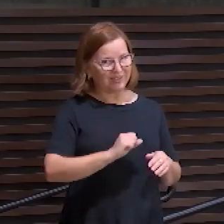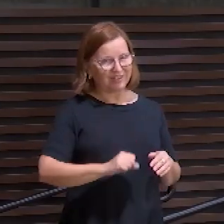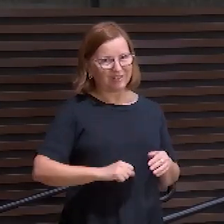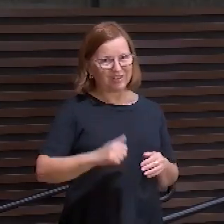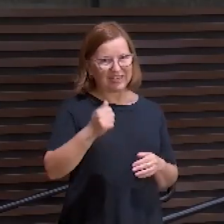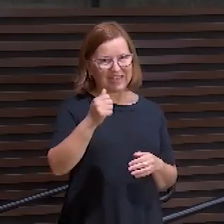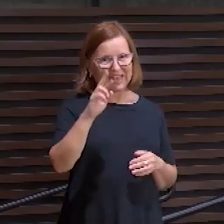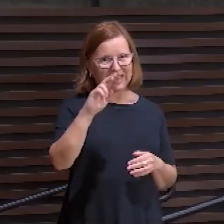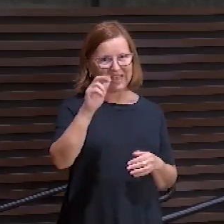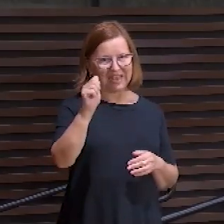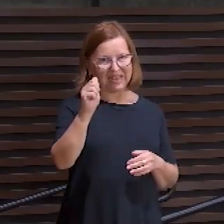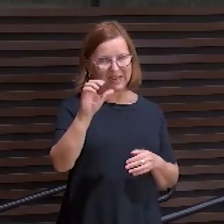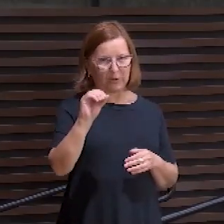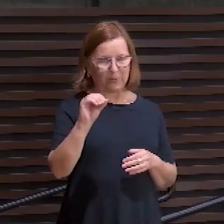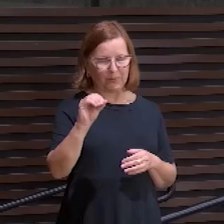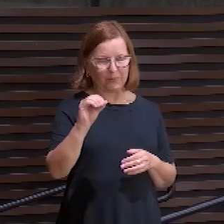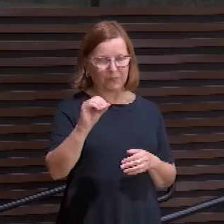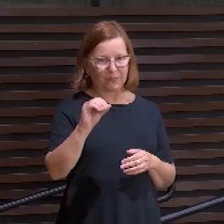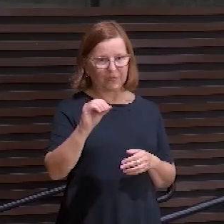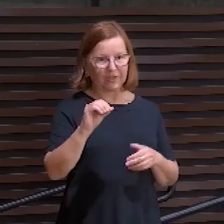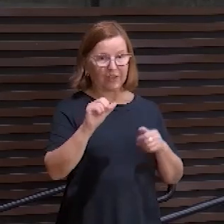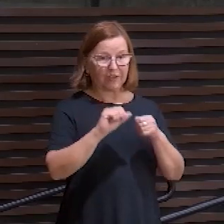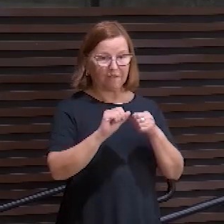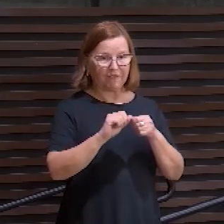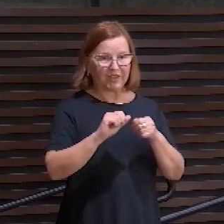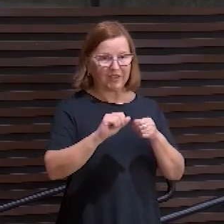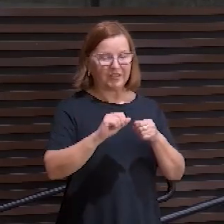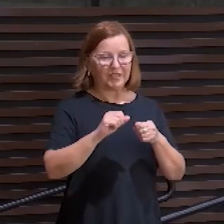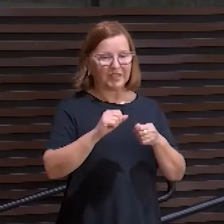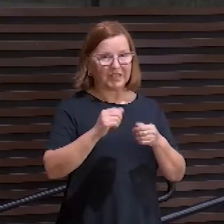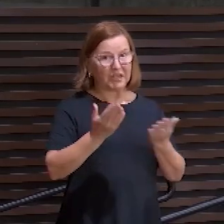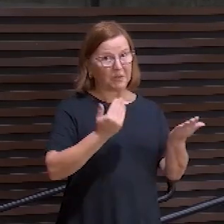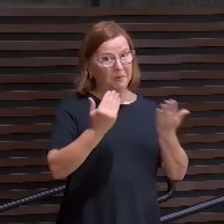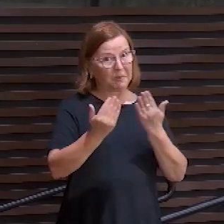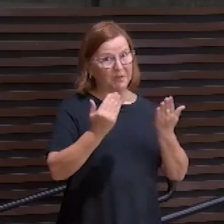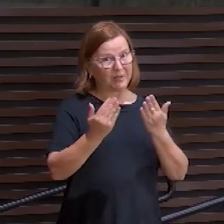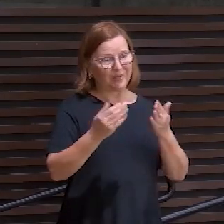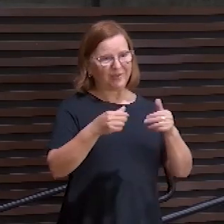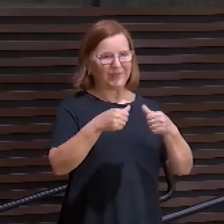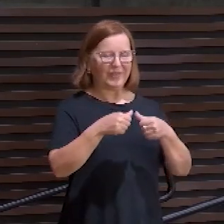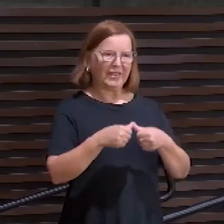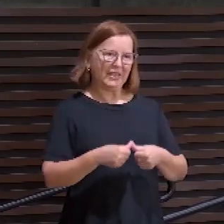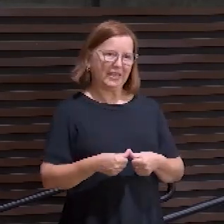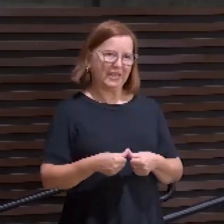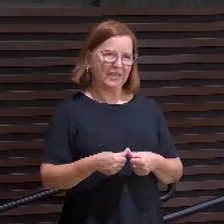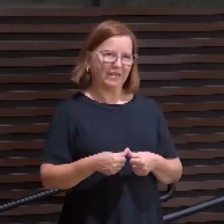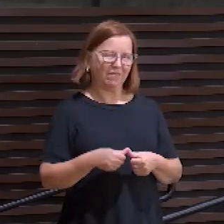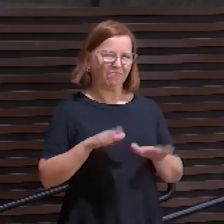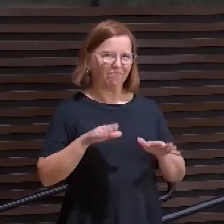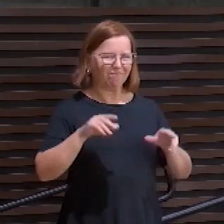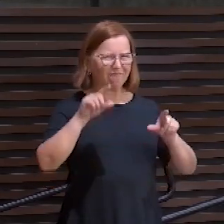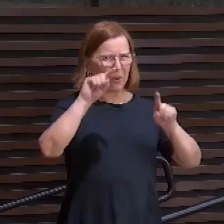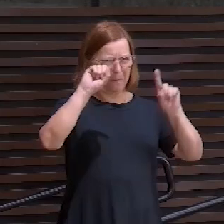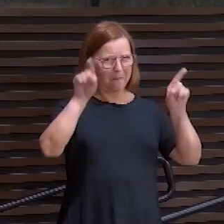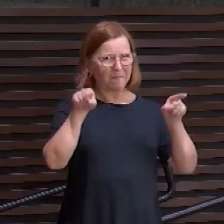Ele faz esse contraste. E este é uma espécie de